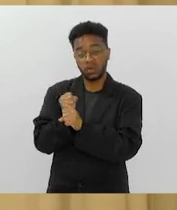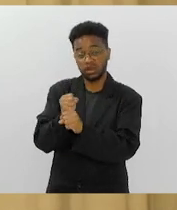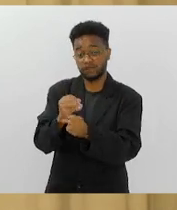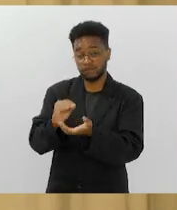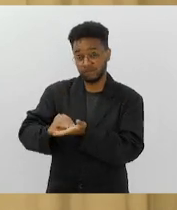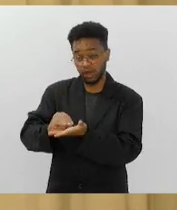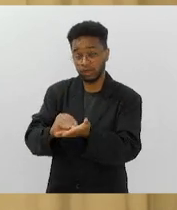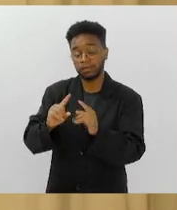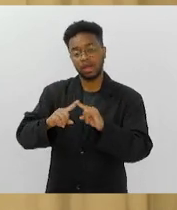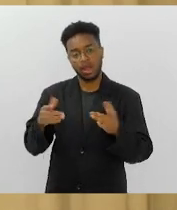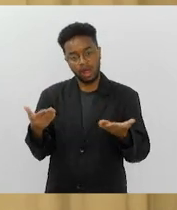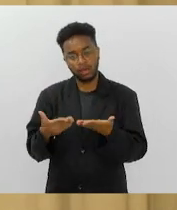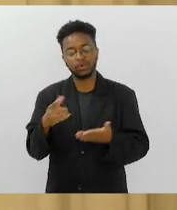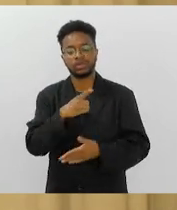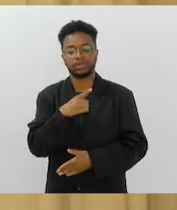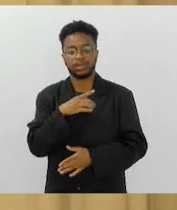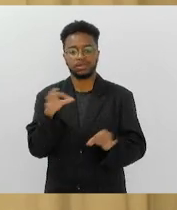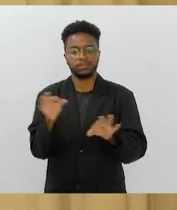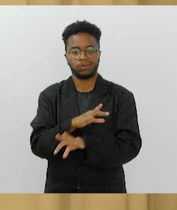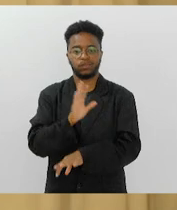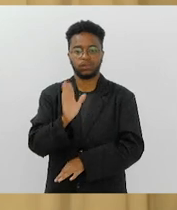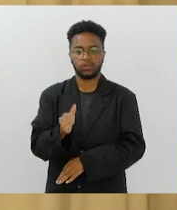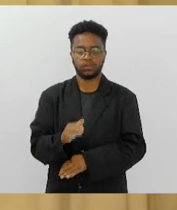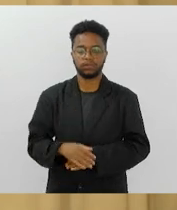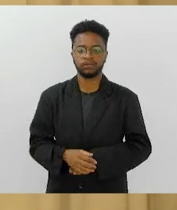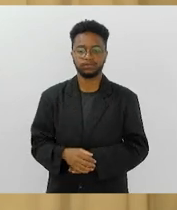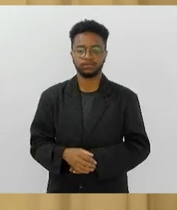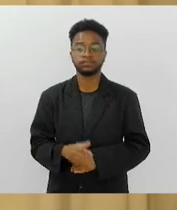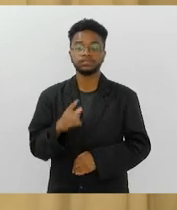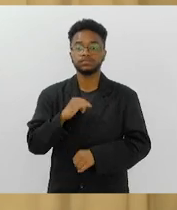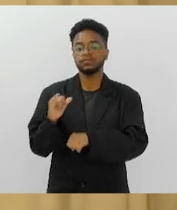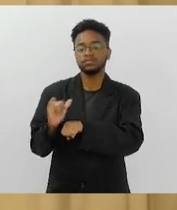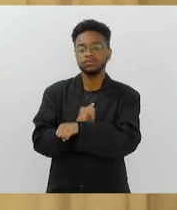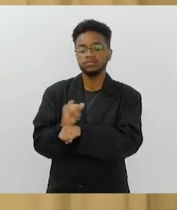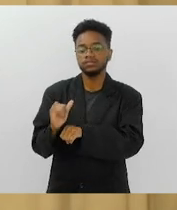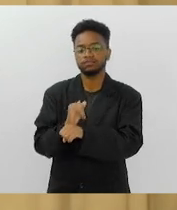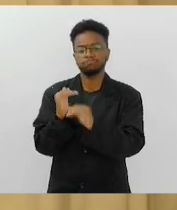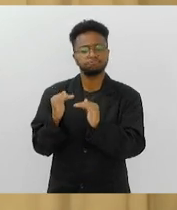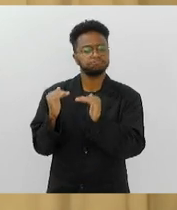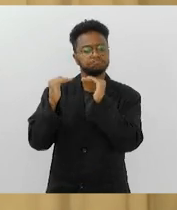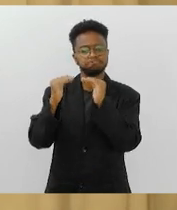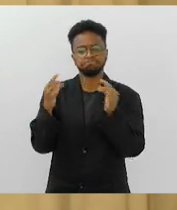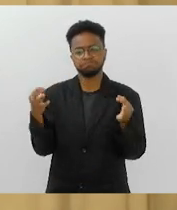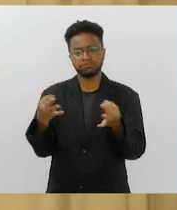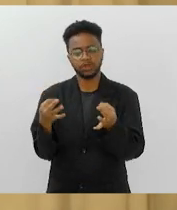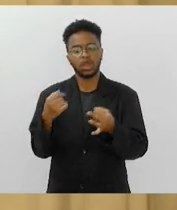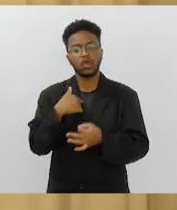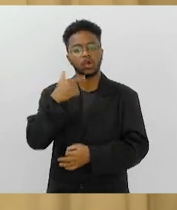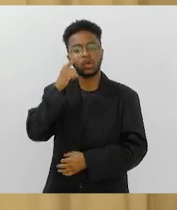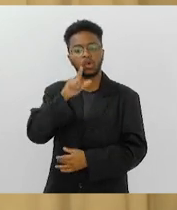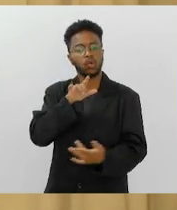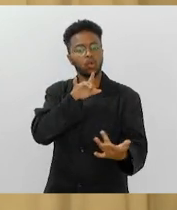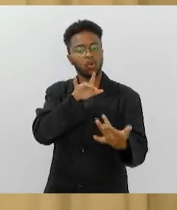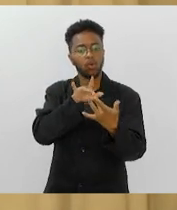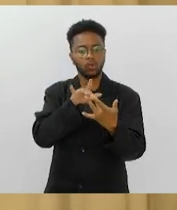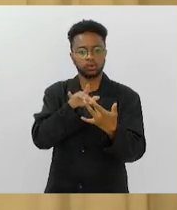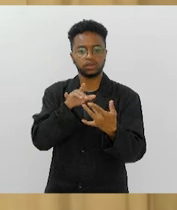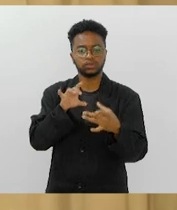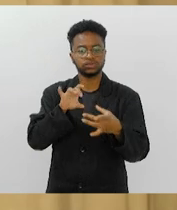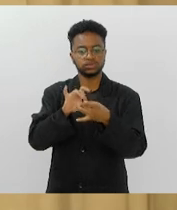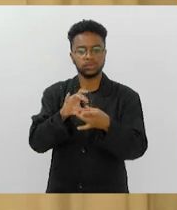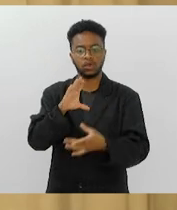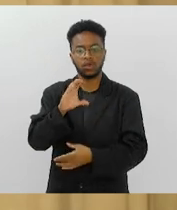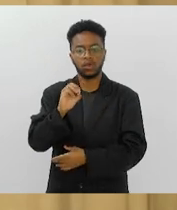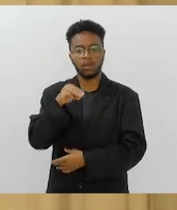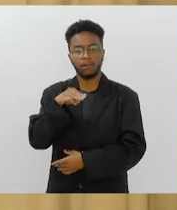agora a Polícia Militar tinha. Um ferramental de tal magnitude em que eu podia entrar em contato através do COPAC, através da